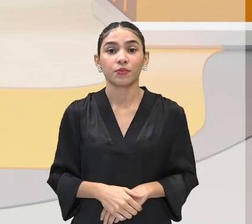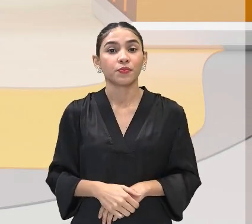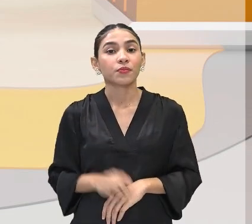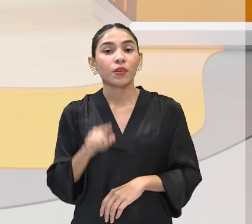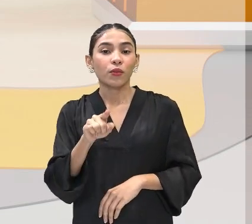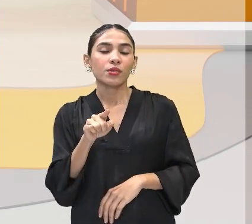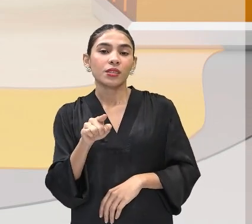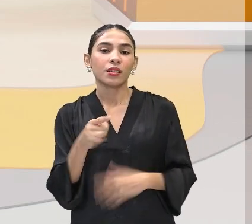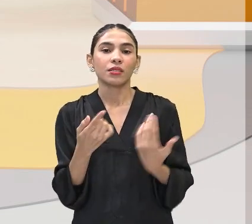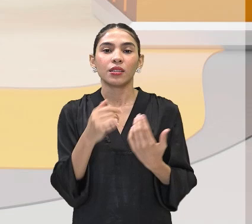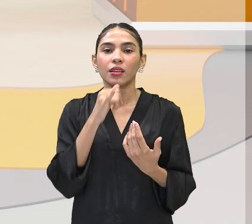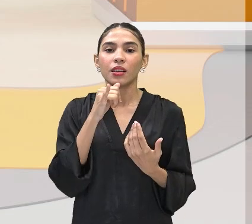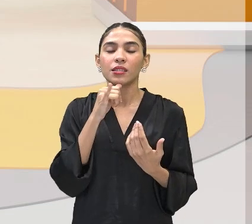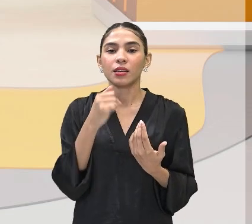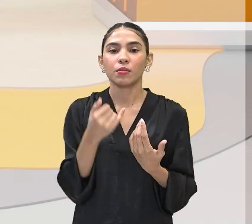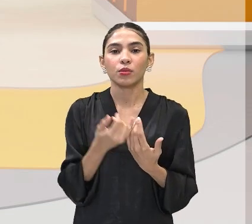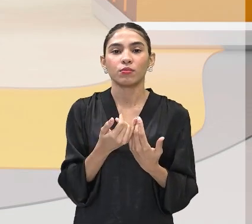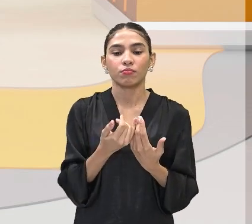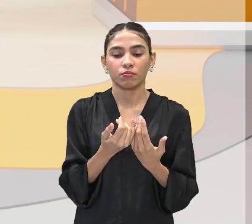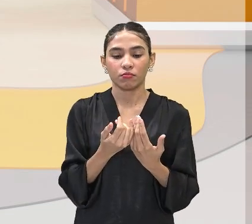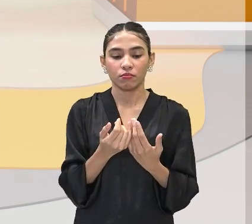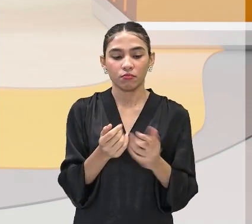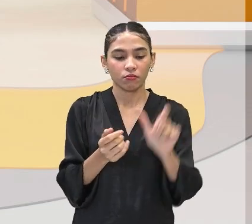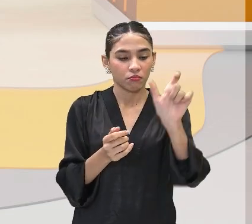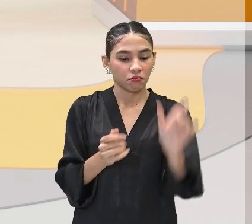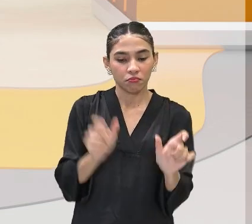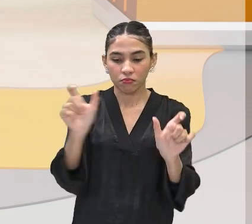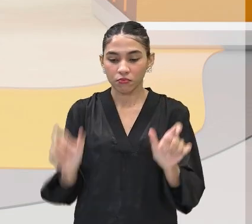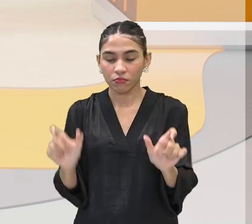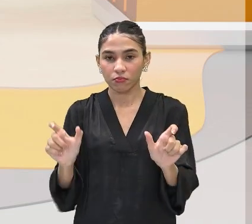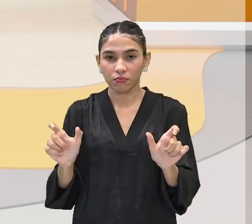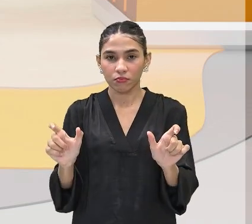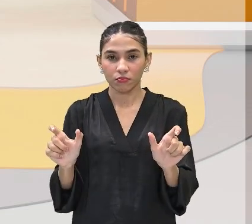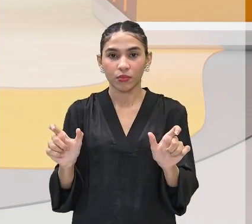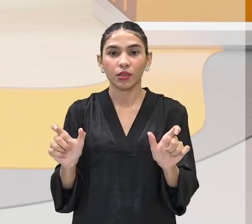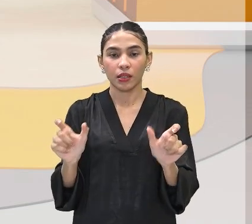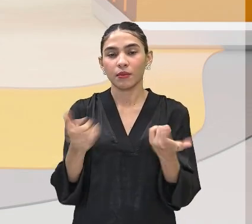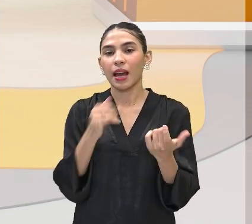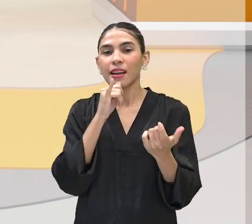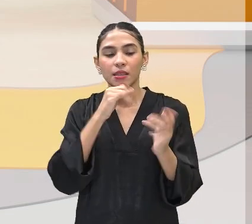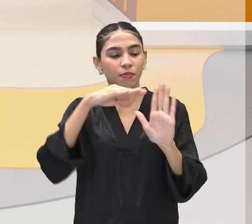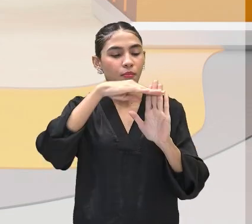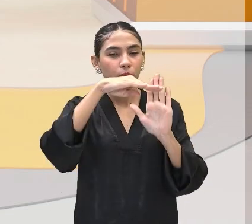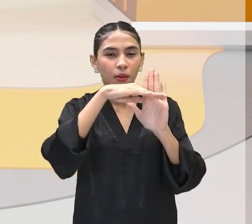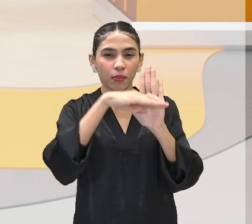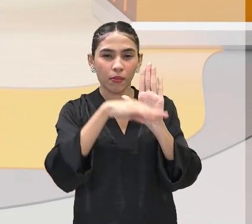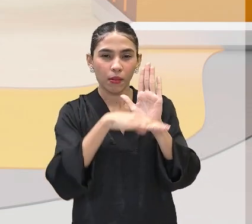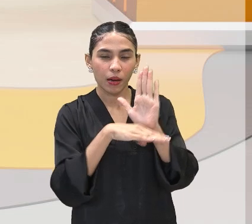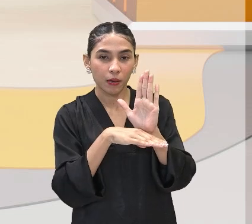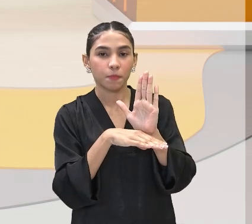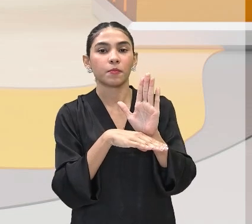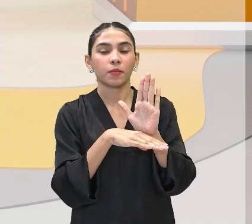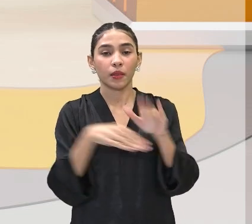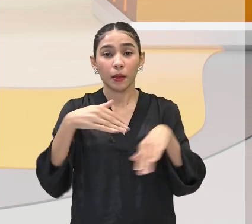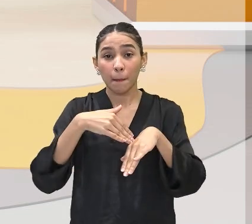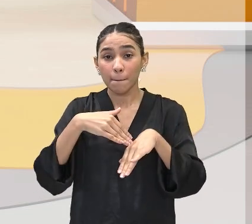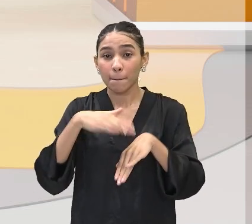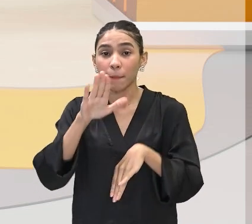Você divide o trabalhador em categorias para torná-los cada vez